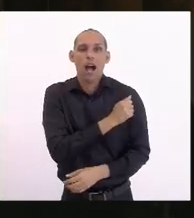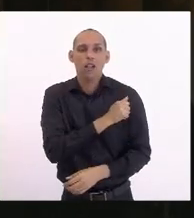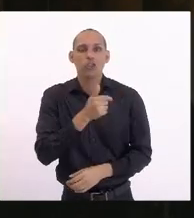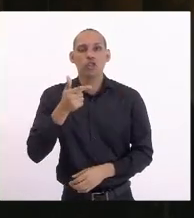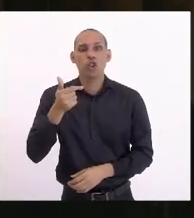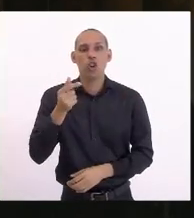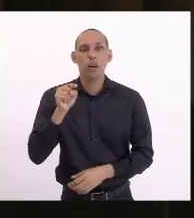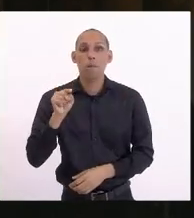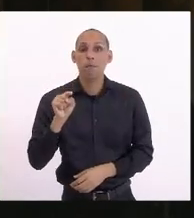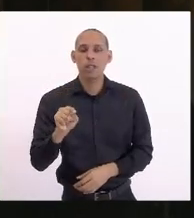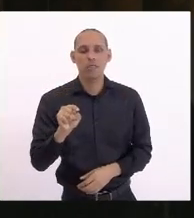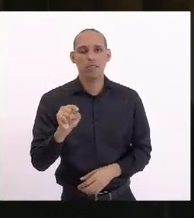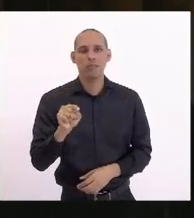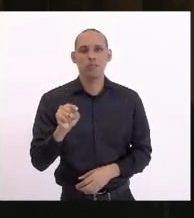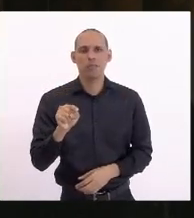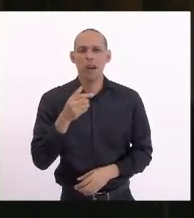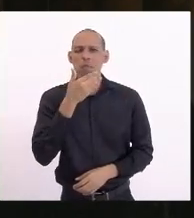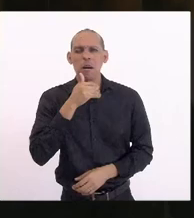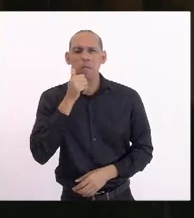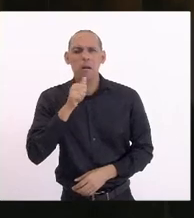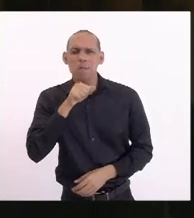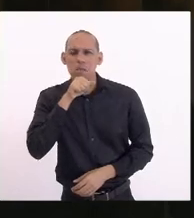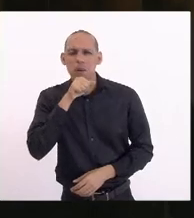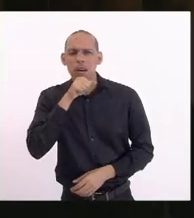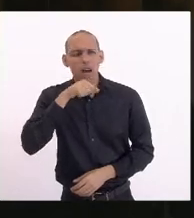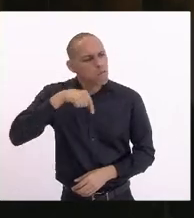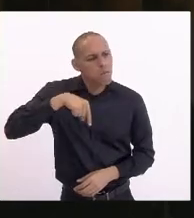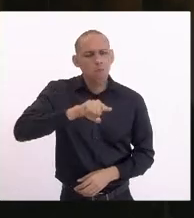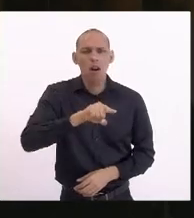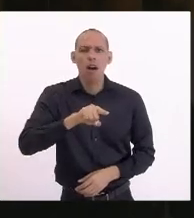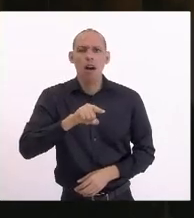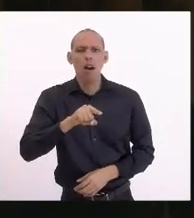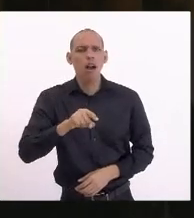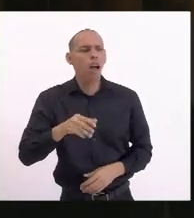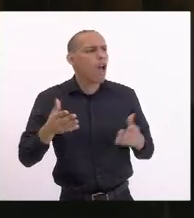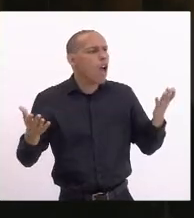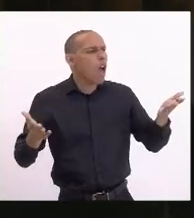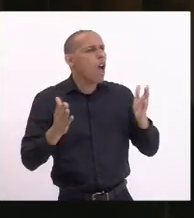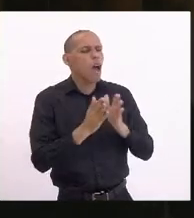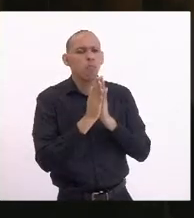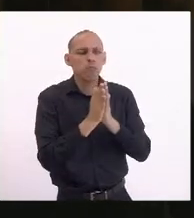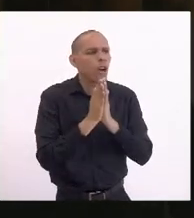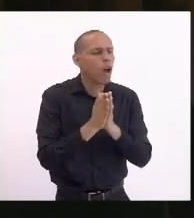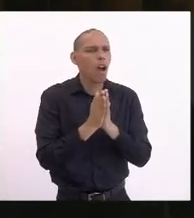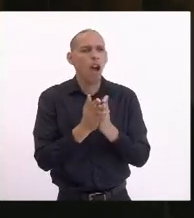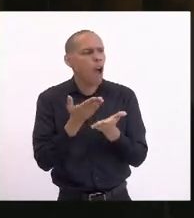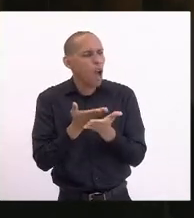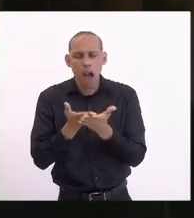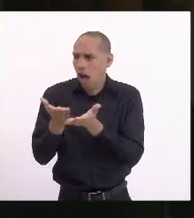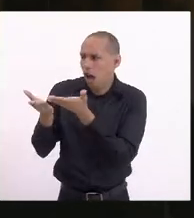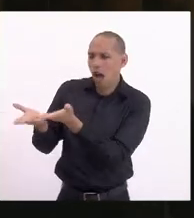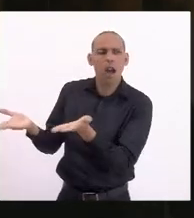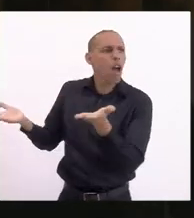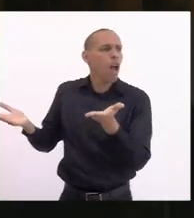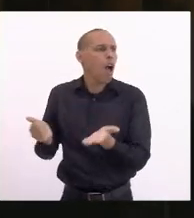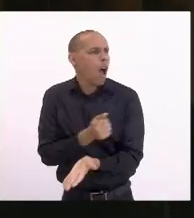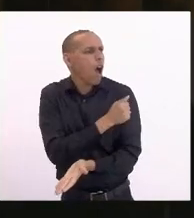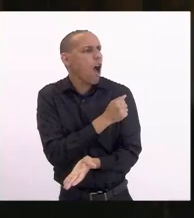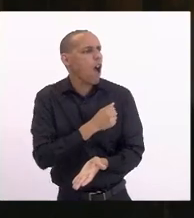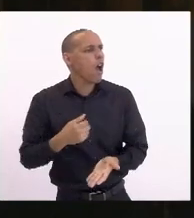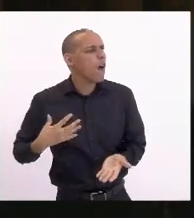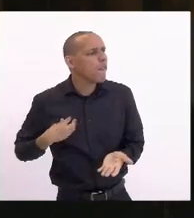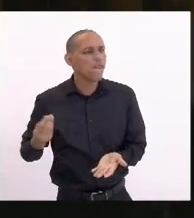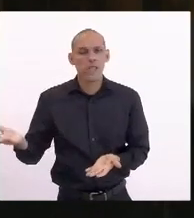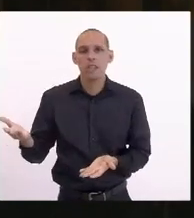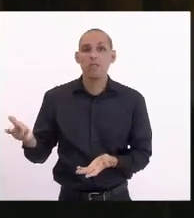estudantes. Pais e mães foram para as portas implorar por aulas, os estudantes imploram